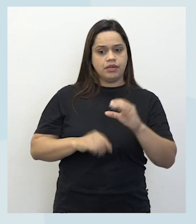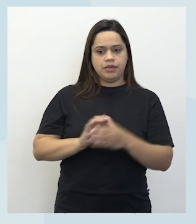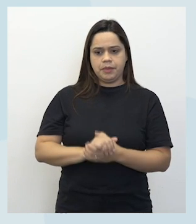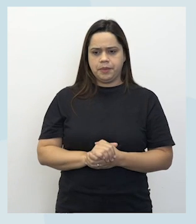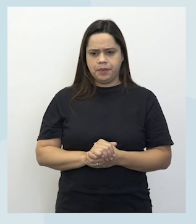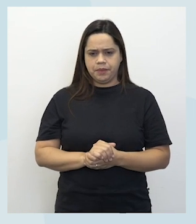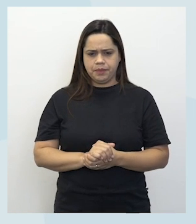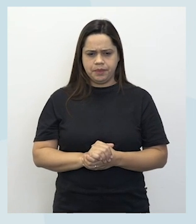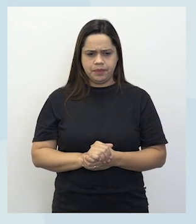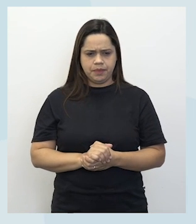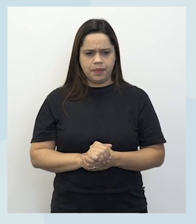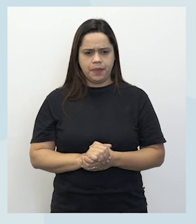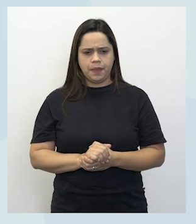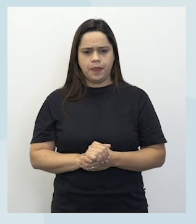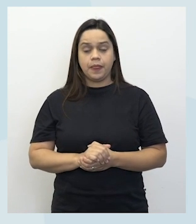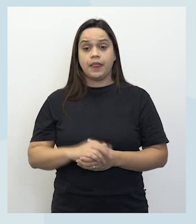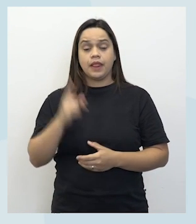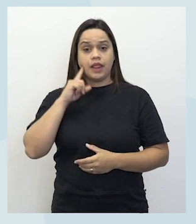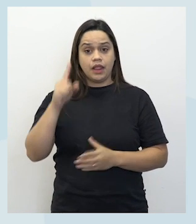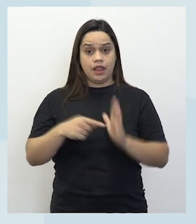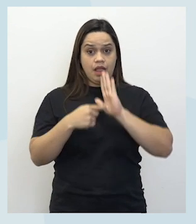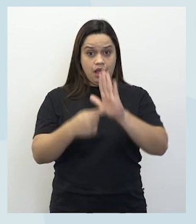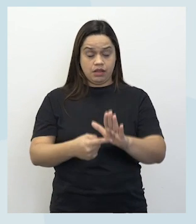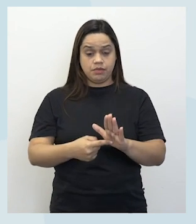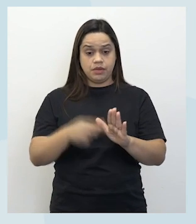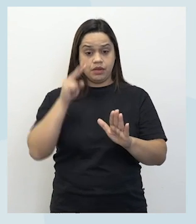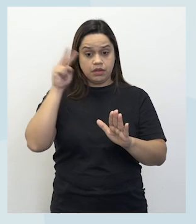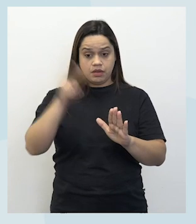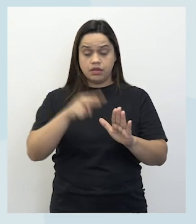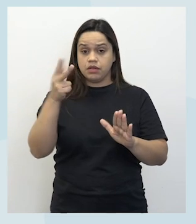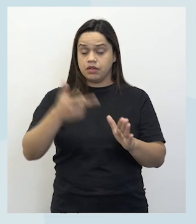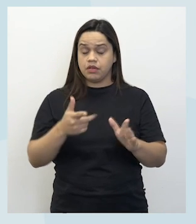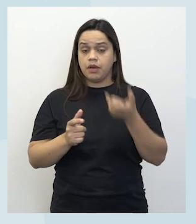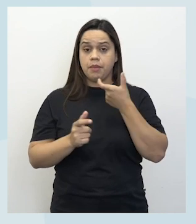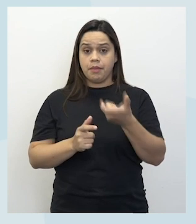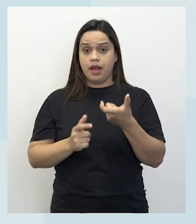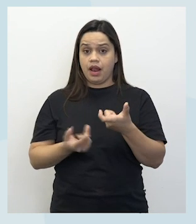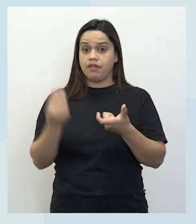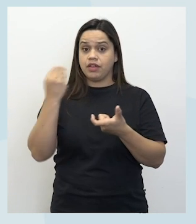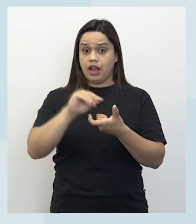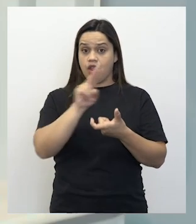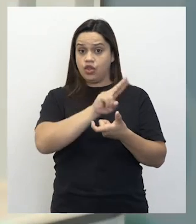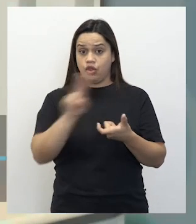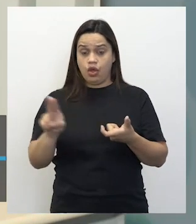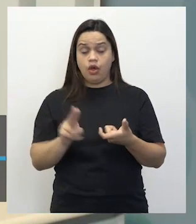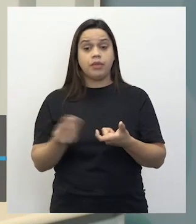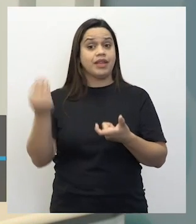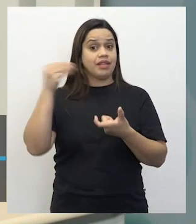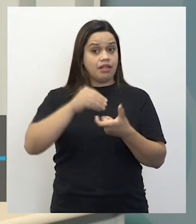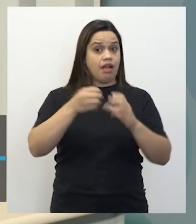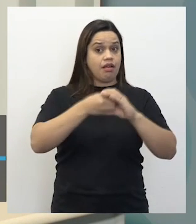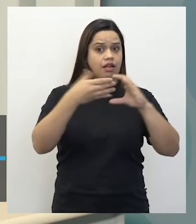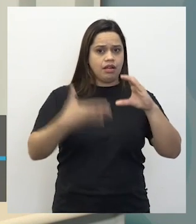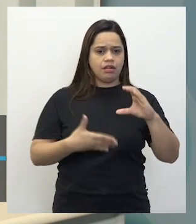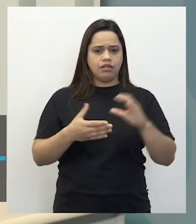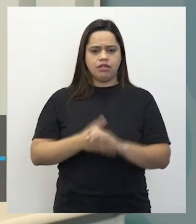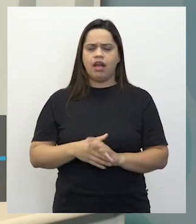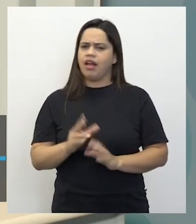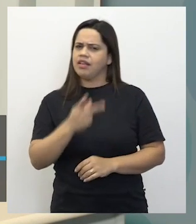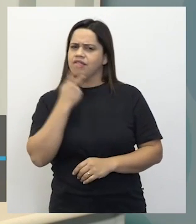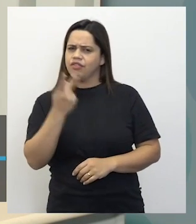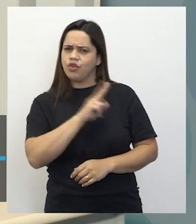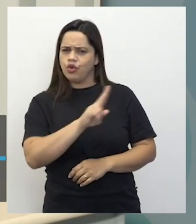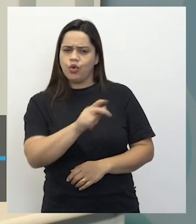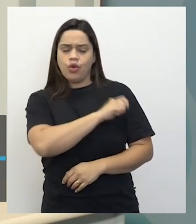aí, na expressão, qual é a palavra que nomeia e quais são as palavras que caracterizam? Nossa, Pro, não entendi o que você quer